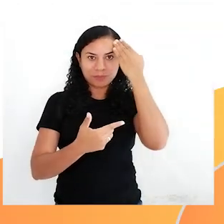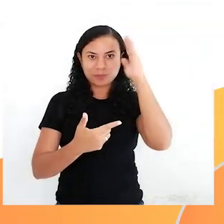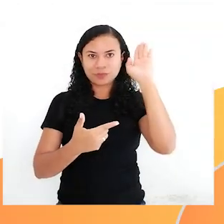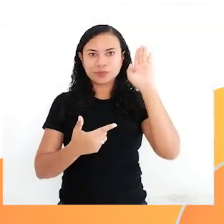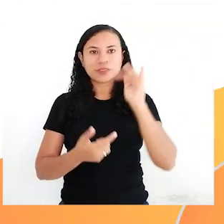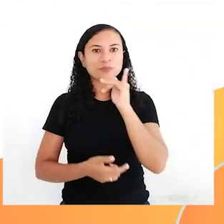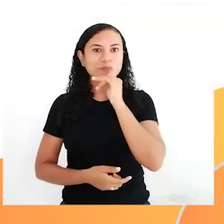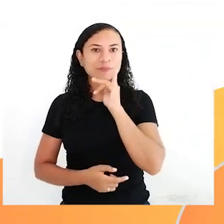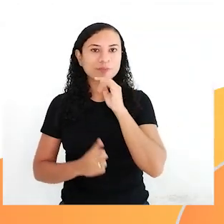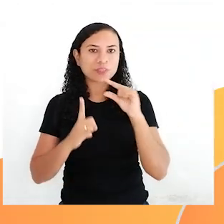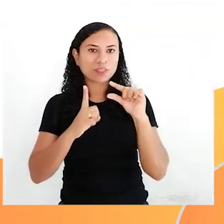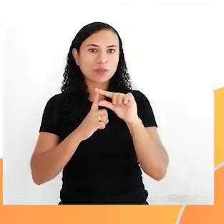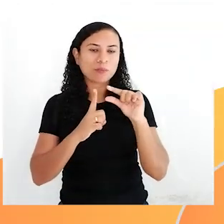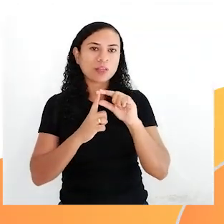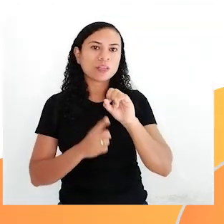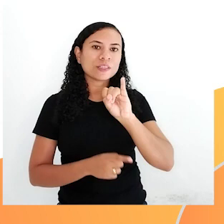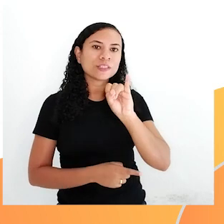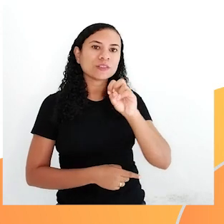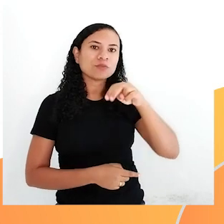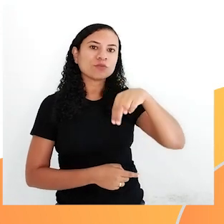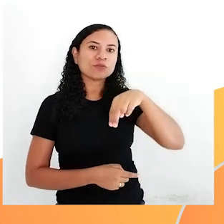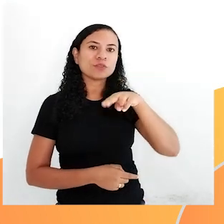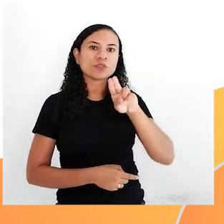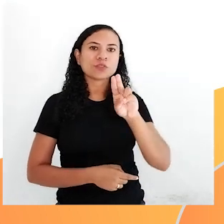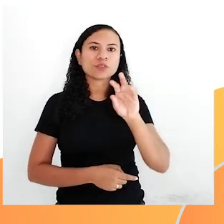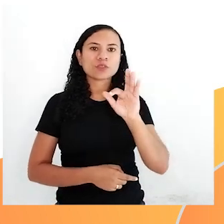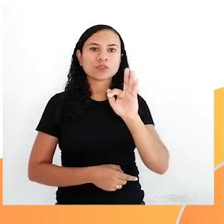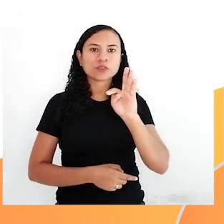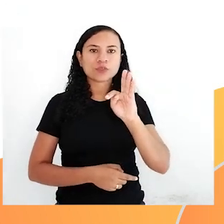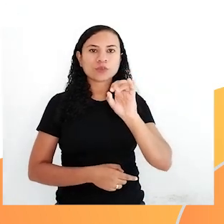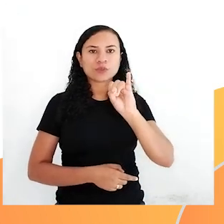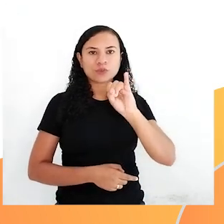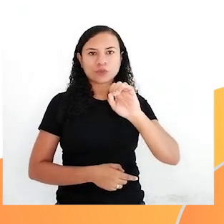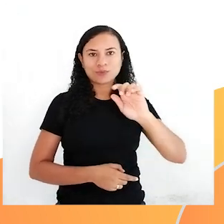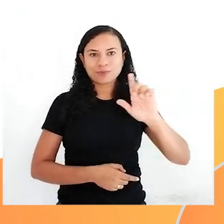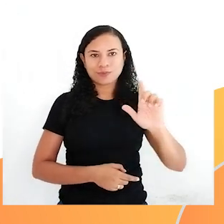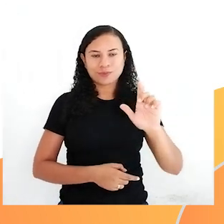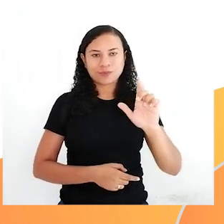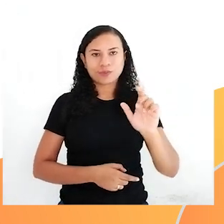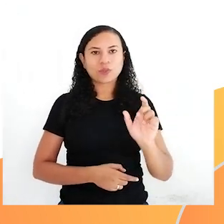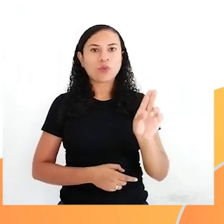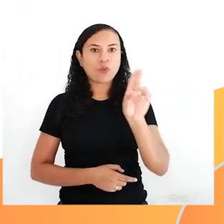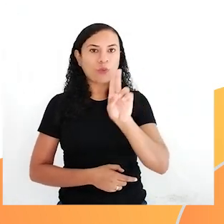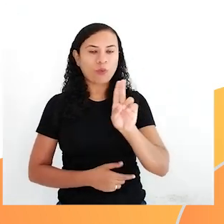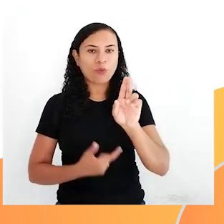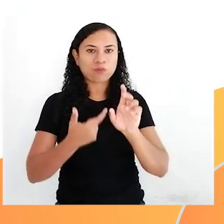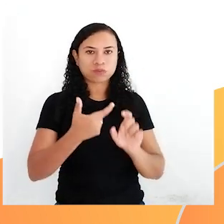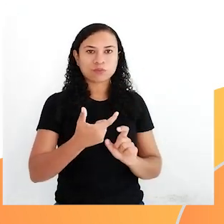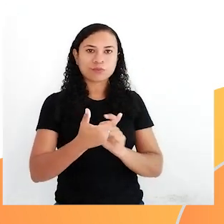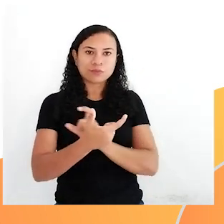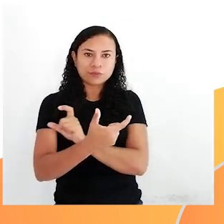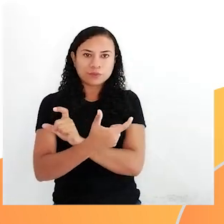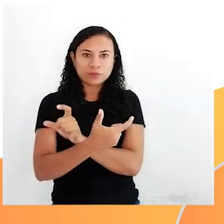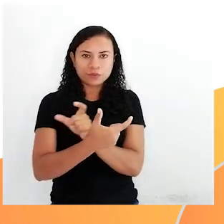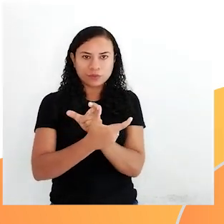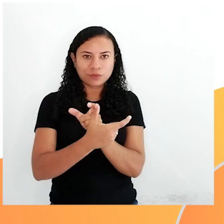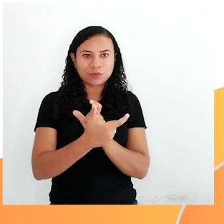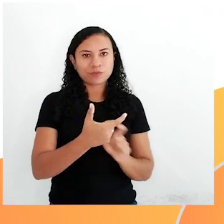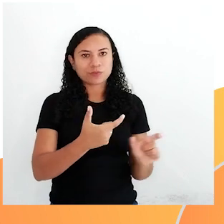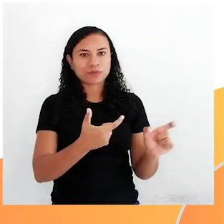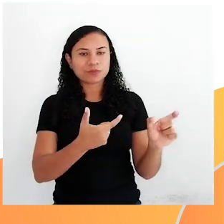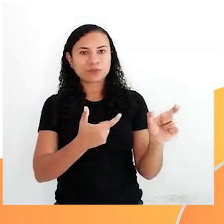a palavra inútil, que surgiu a partir da junção do prefixo in mais o radical